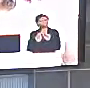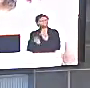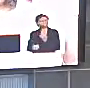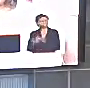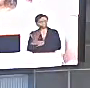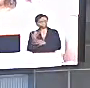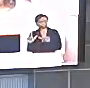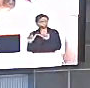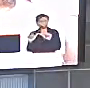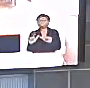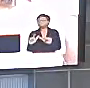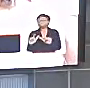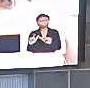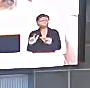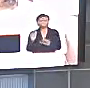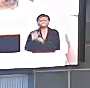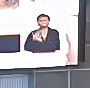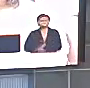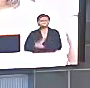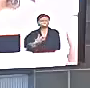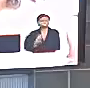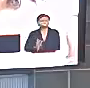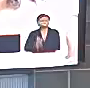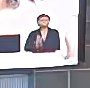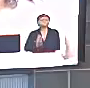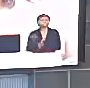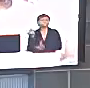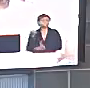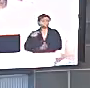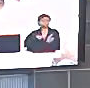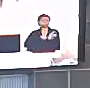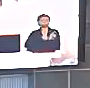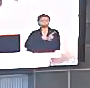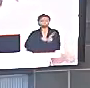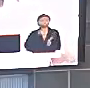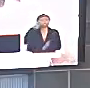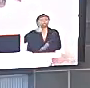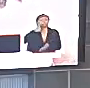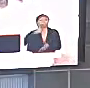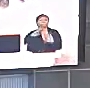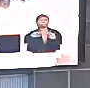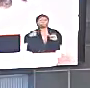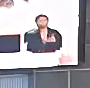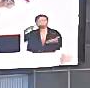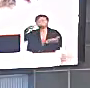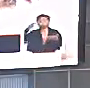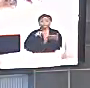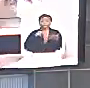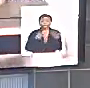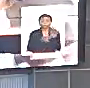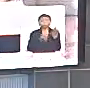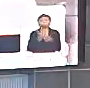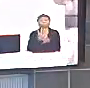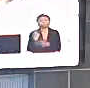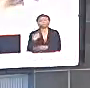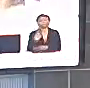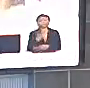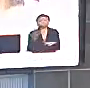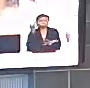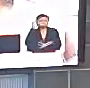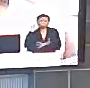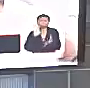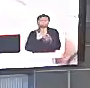vê cheguei fazer um exame esses dias que a moça queria que eu enxergasse a mão dela agora não sei se era direita se era esquerda ou não sei Arava meu olho com dedo fazer